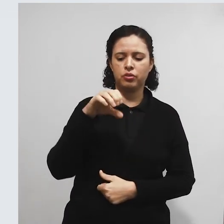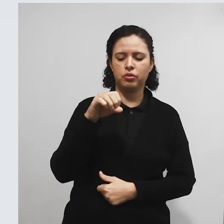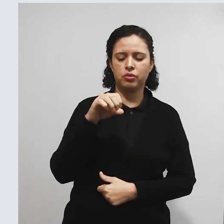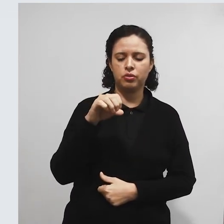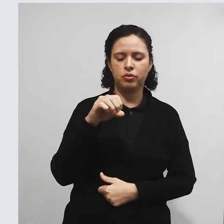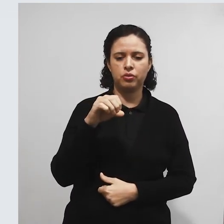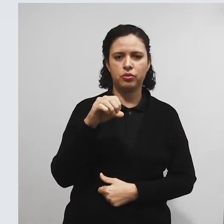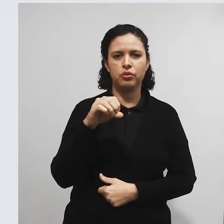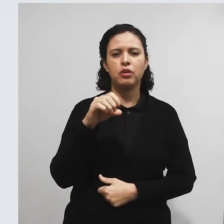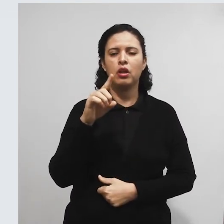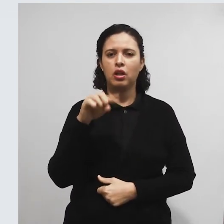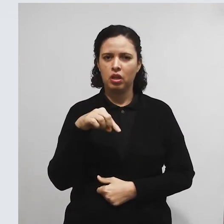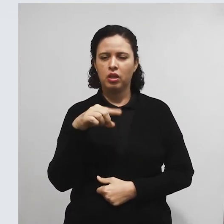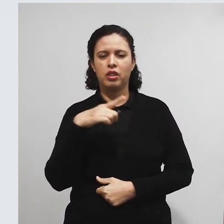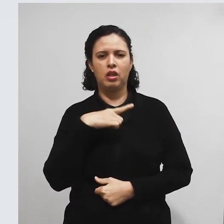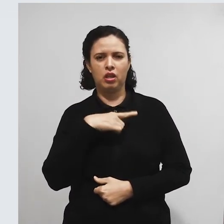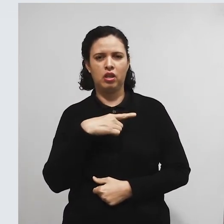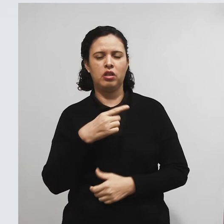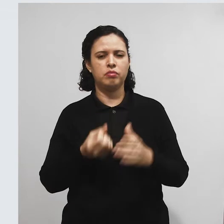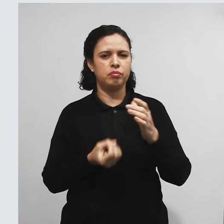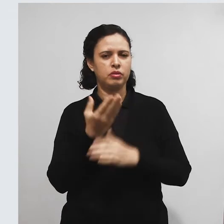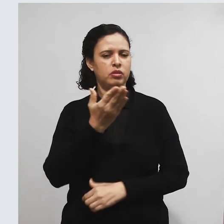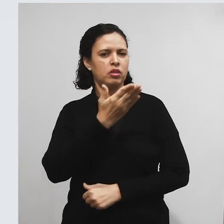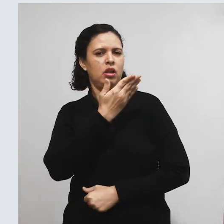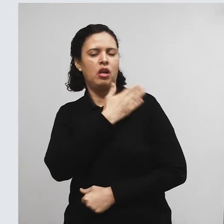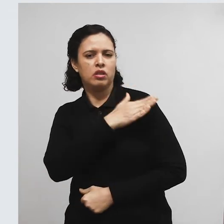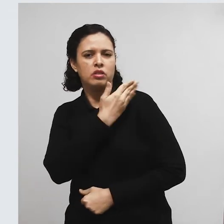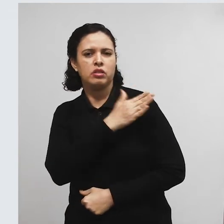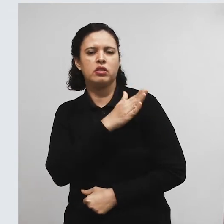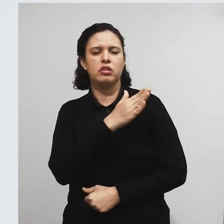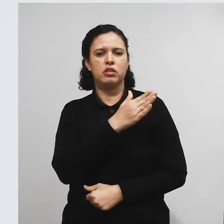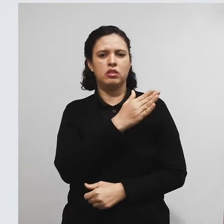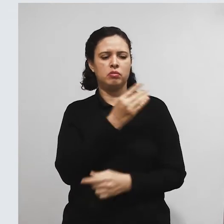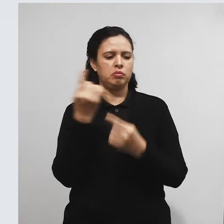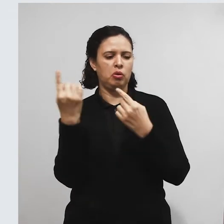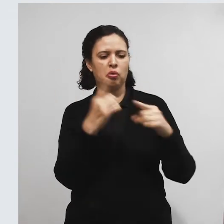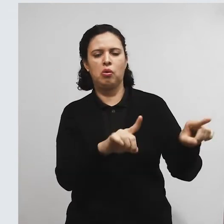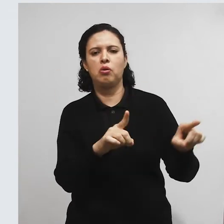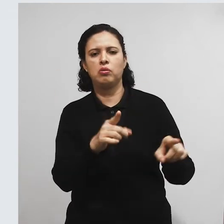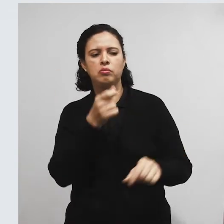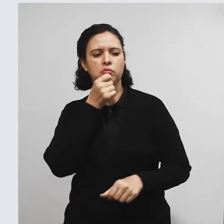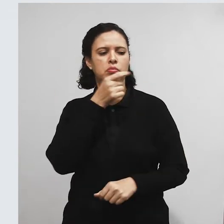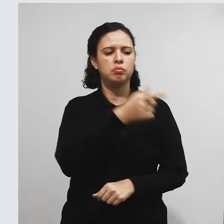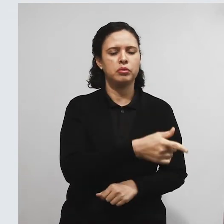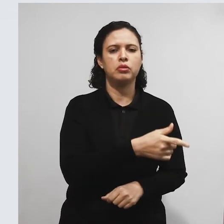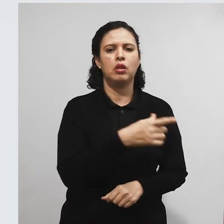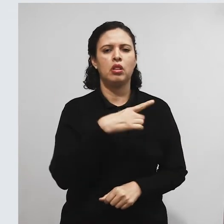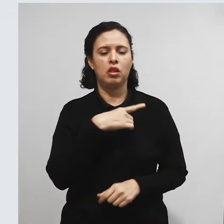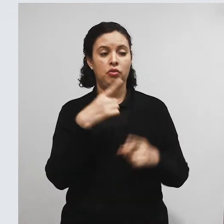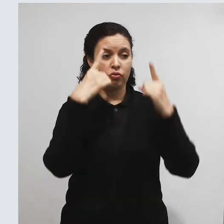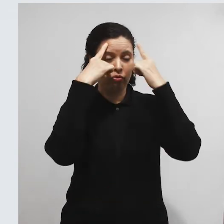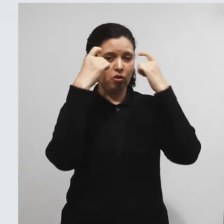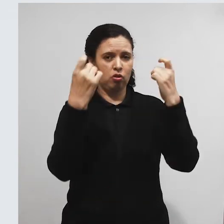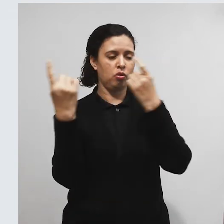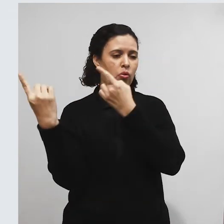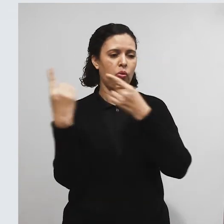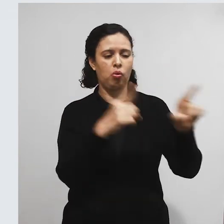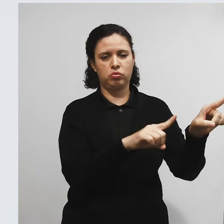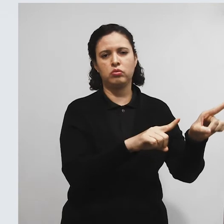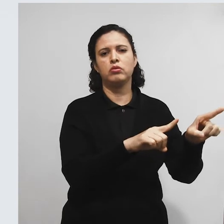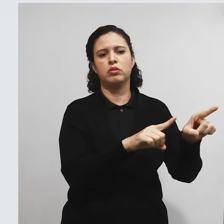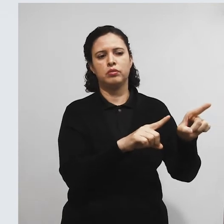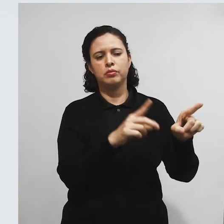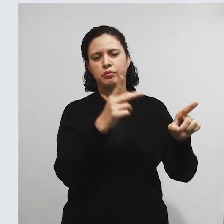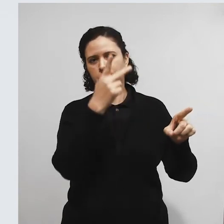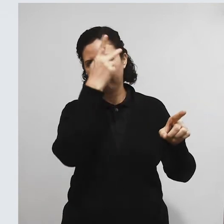racismo, o preconceito, as discriminações e todas as formas que nós temos de violência de um ser humano